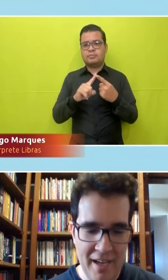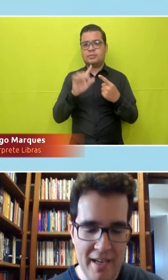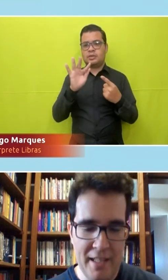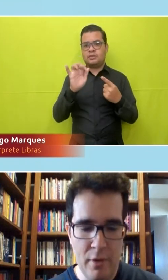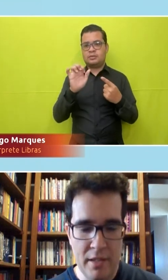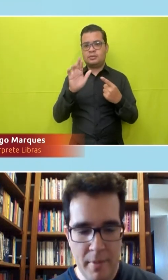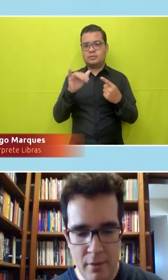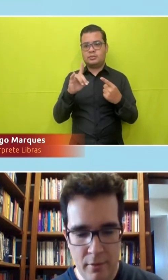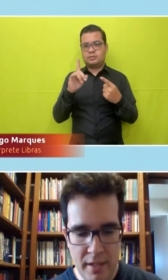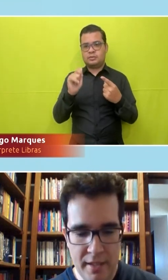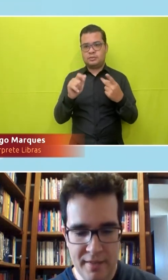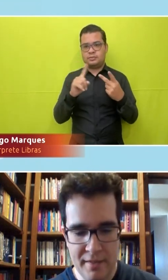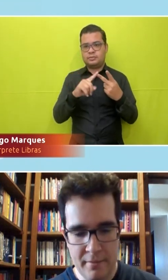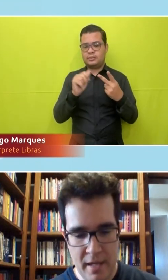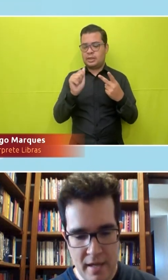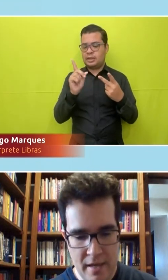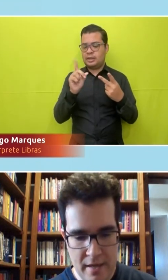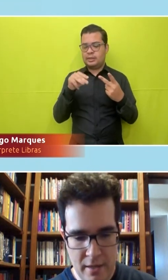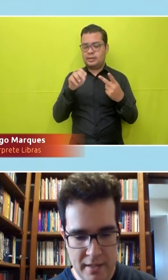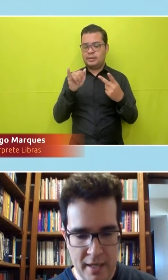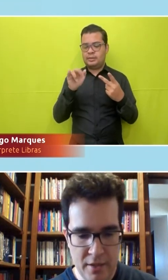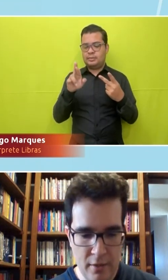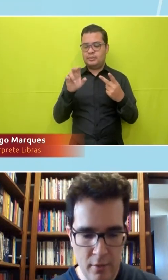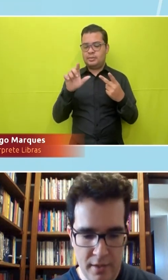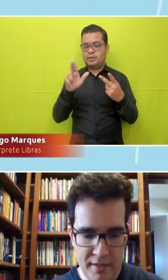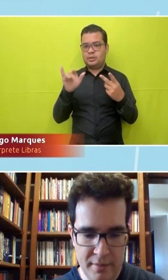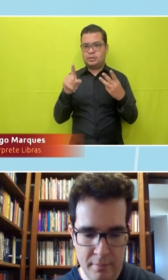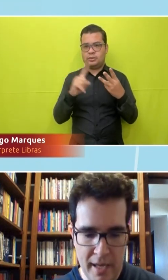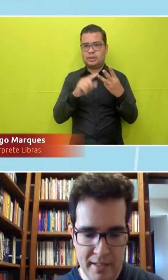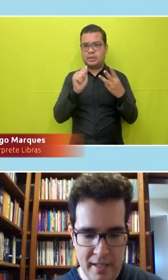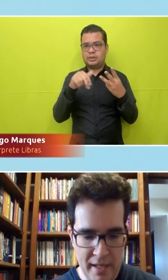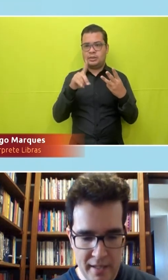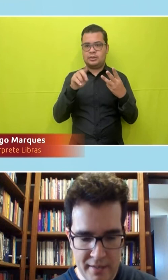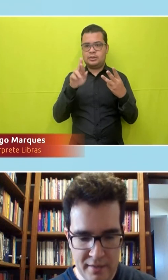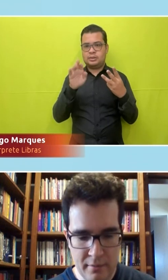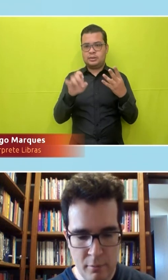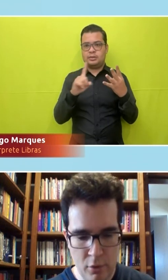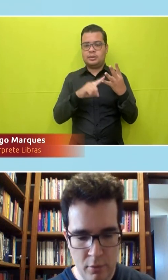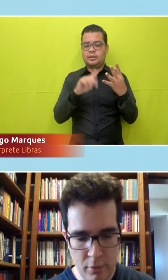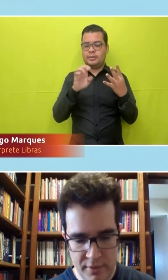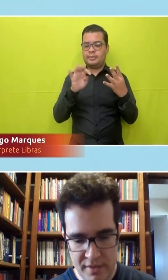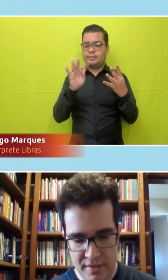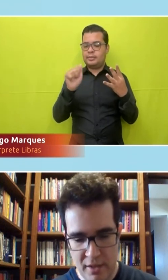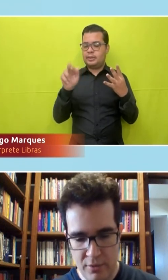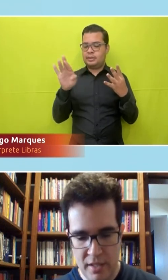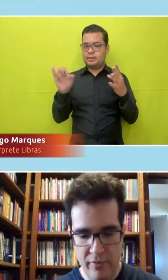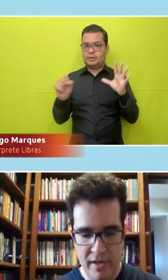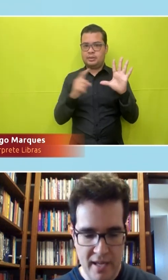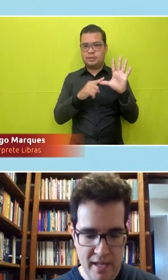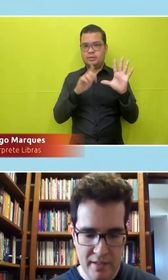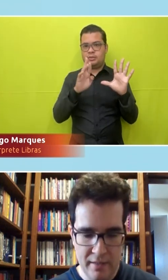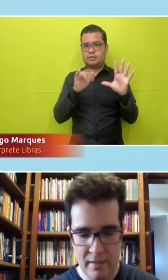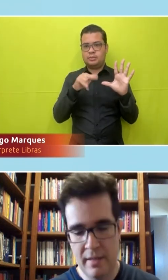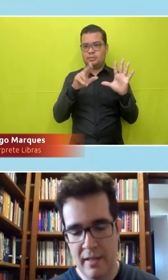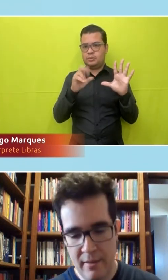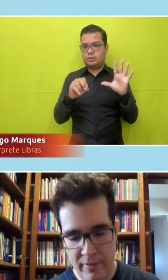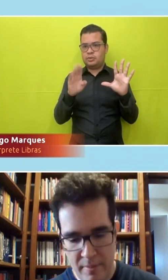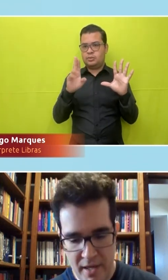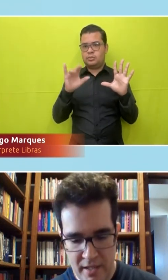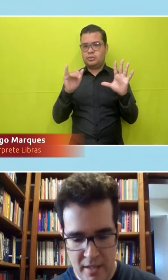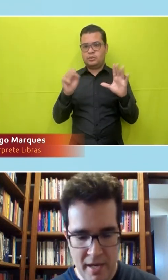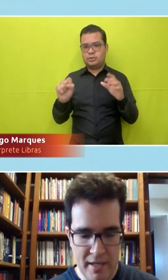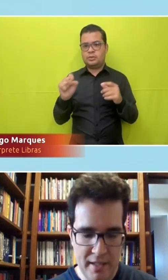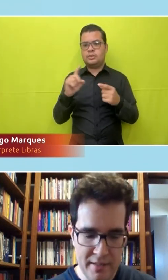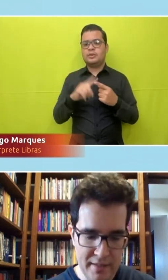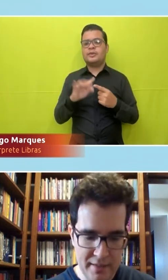Fernanda, aí tem o Ademir Luiz, André de Leones, Beta Reis, Bruno Busses, Eugênia Fraieta,